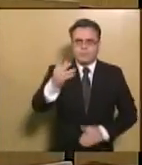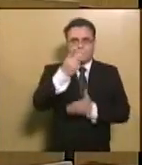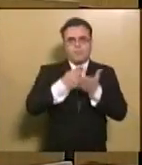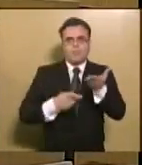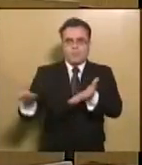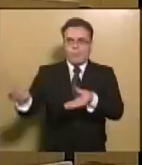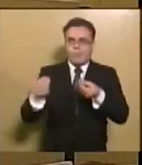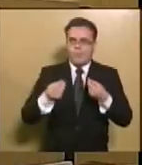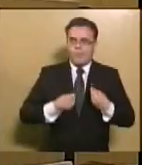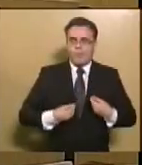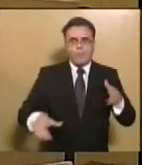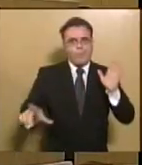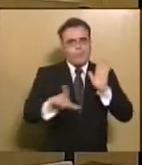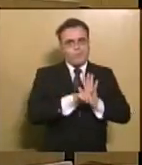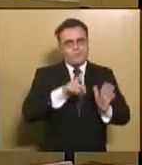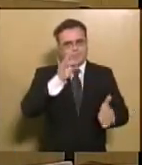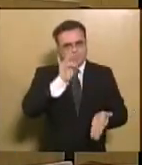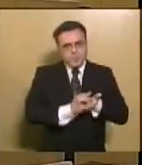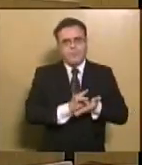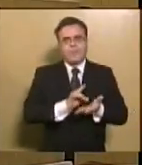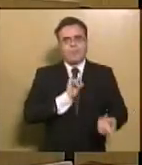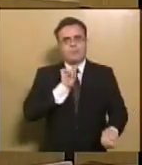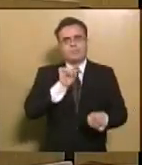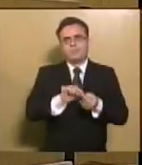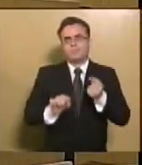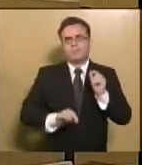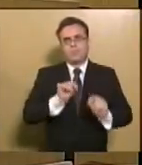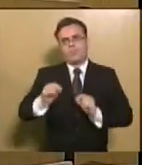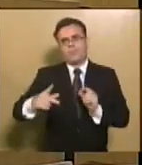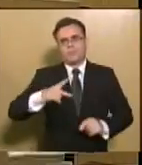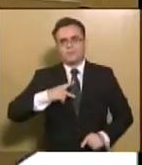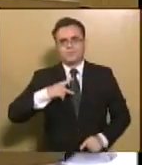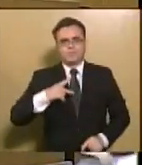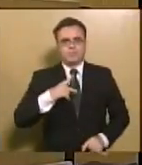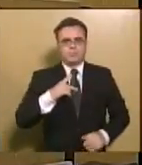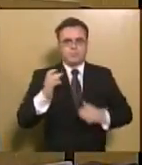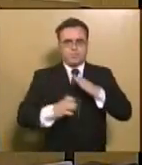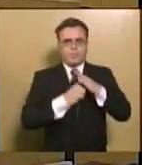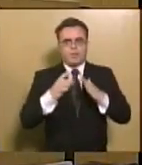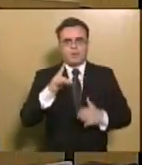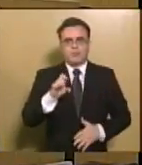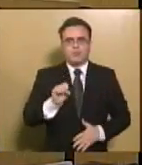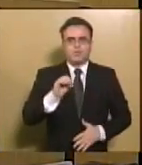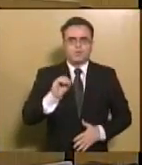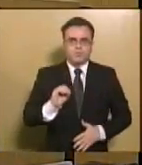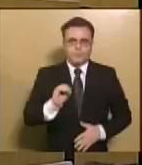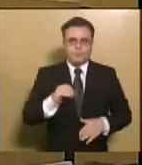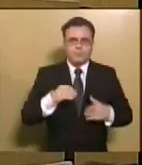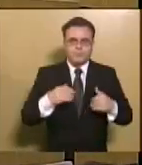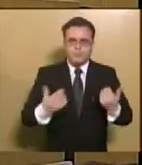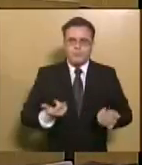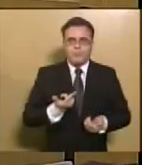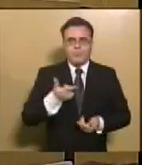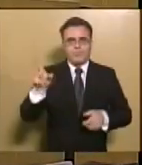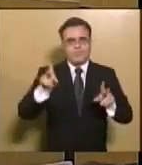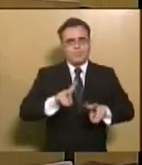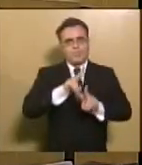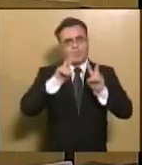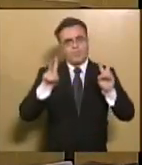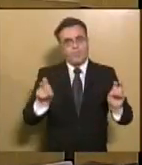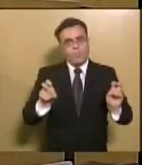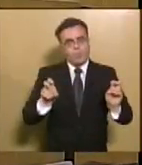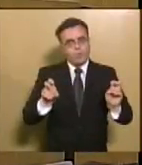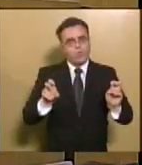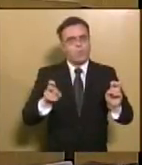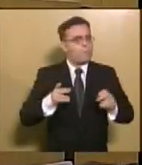de lei com o objetivo de privatizar a DESO. Outro tema também